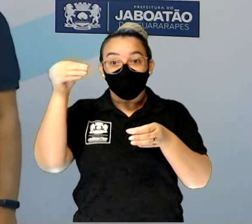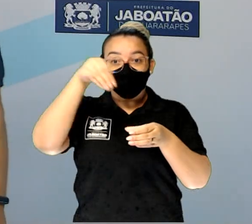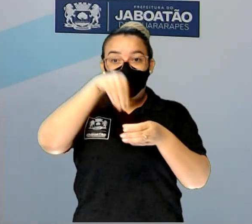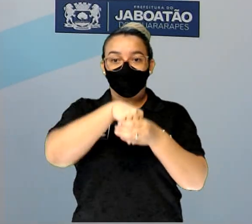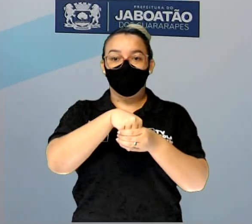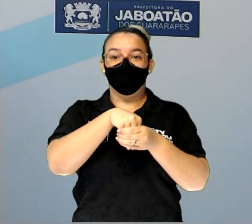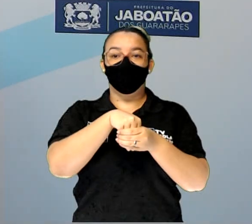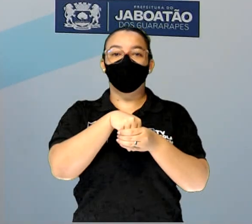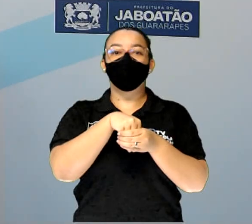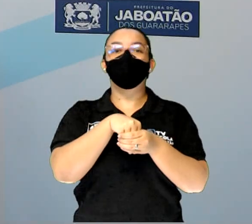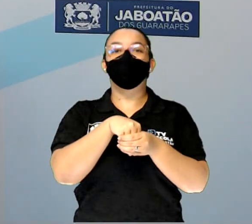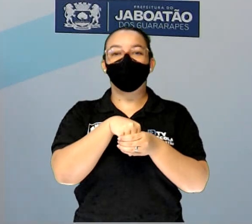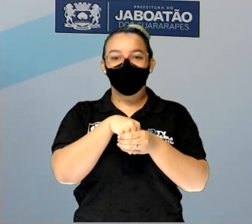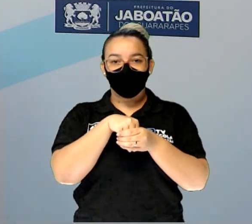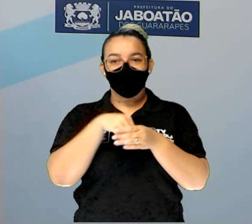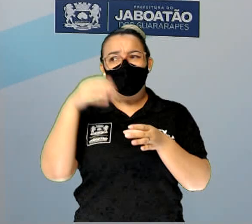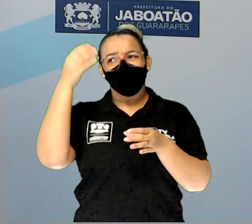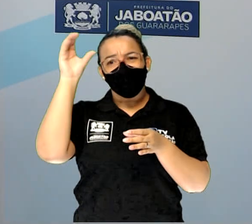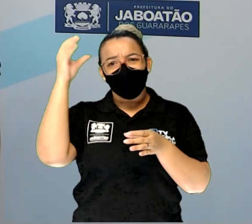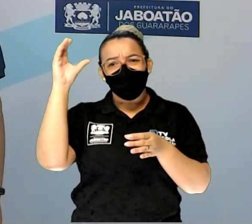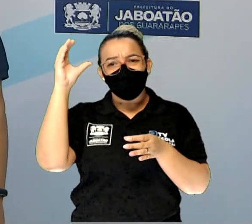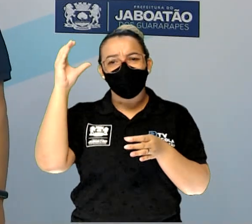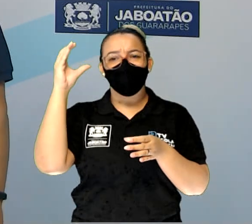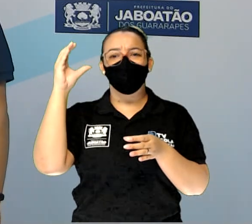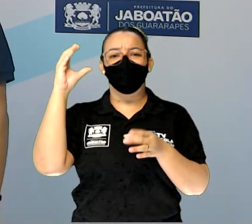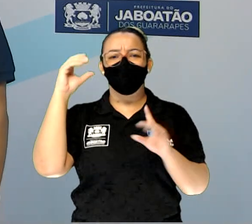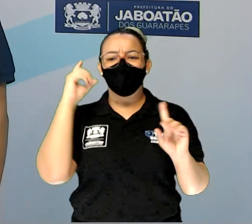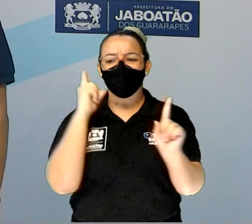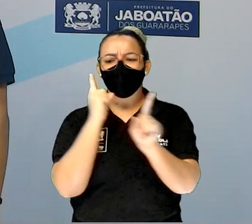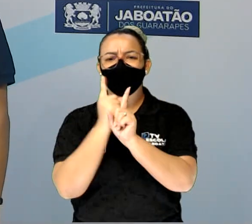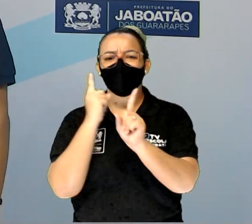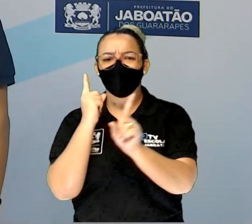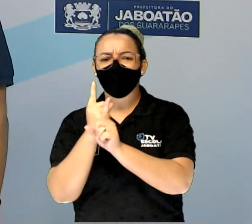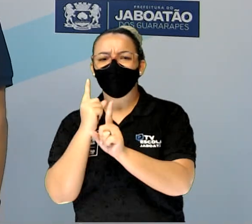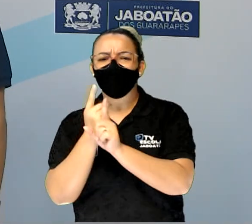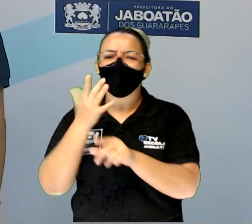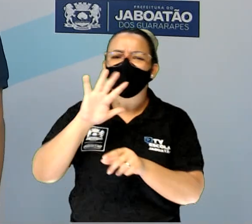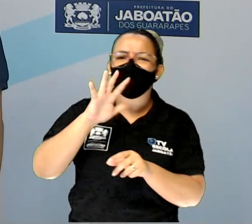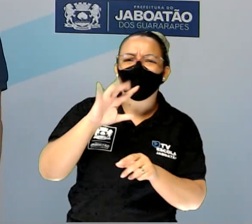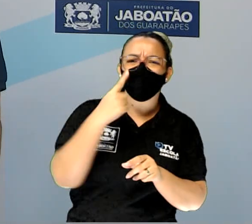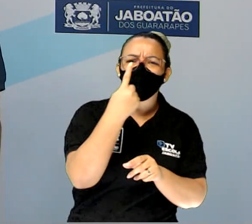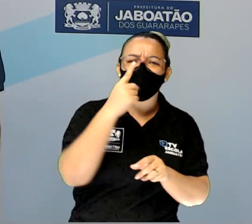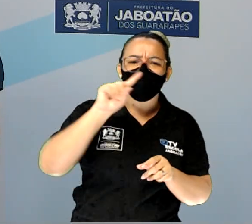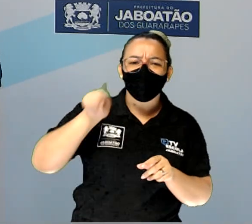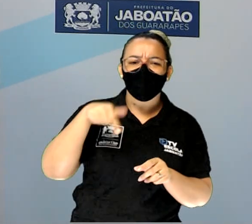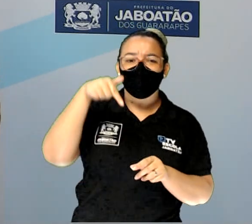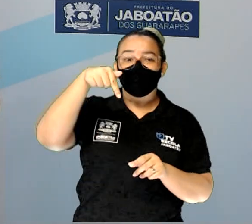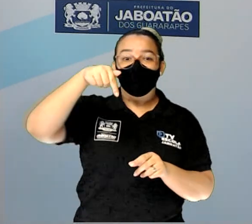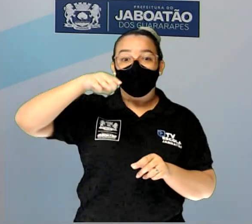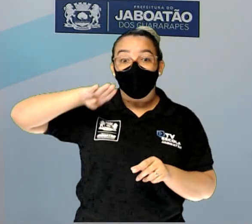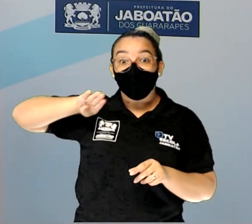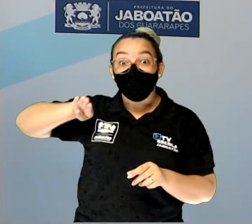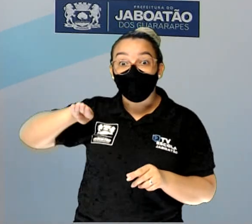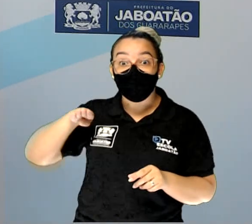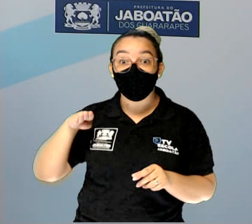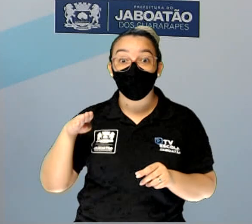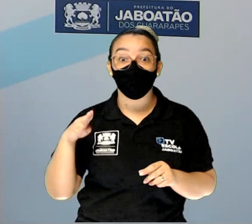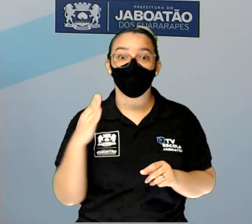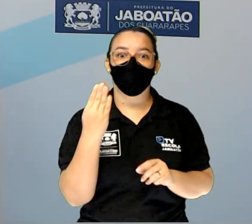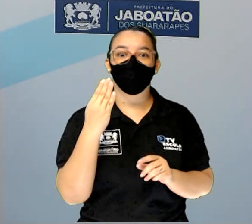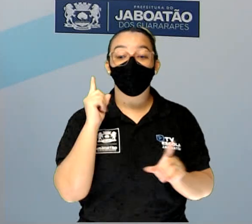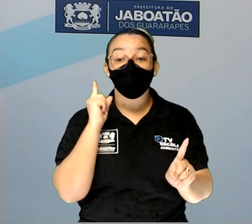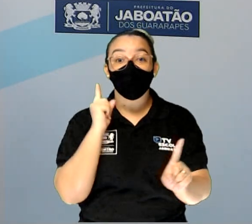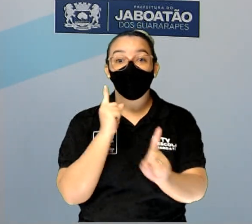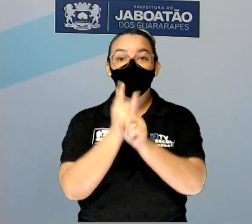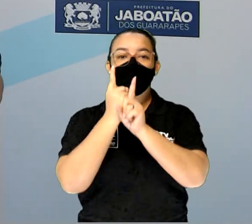onde a ciência descobriu que mais ou menos há 1,7 bilhão de anos apareceu a característica do núcleo das células